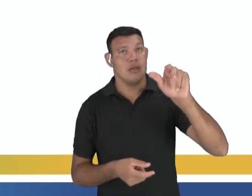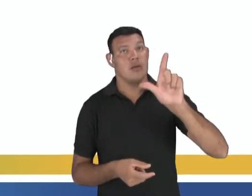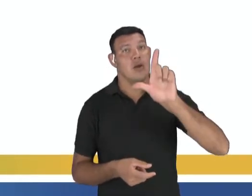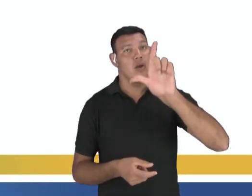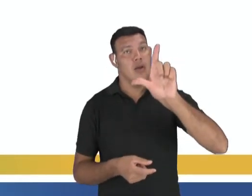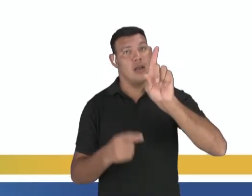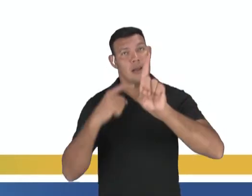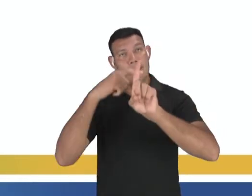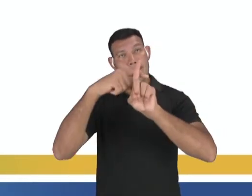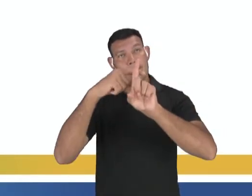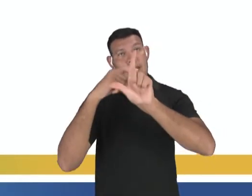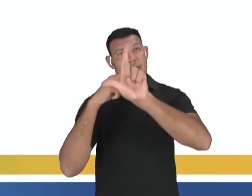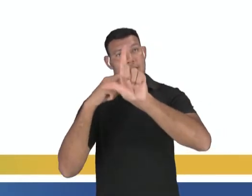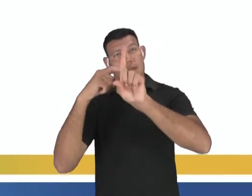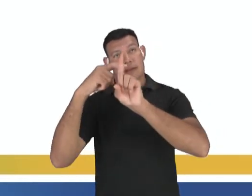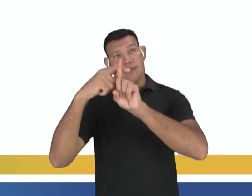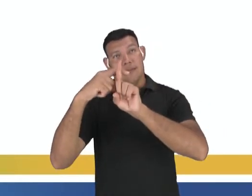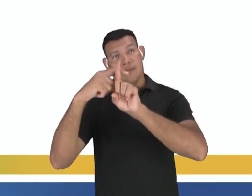falta, olha o que vai acontecer.